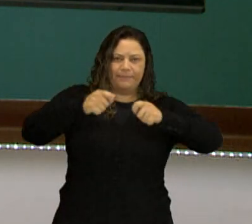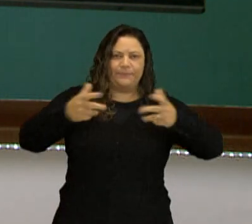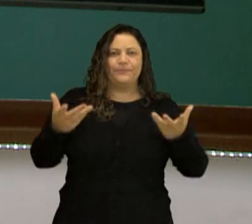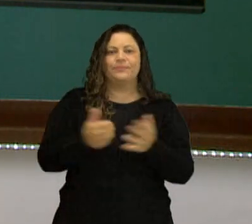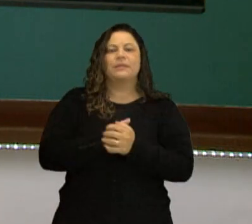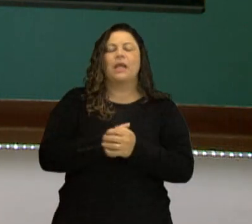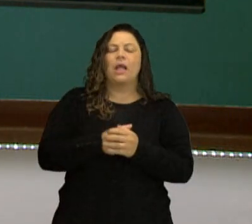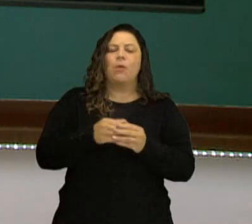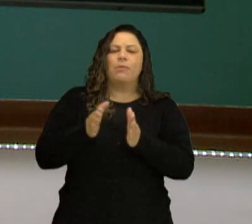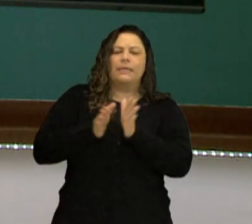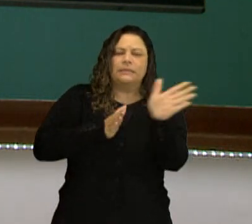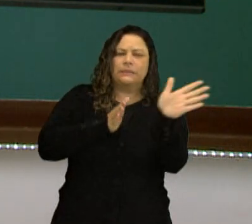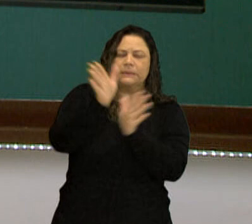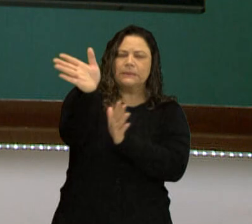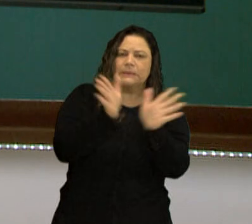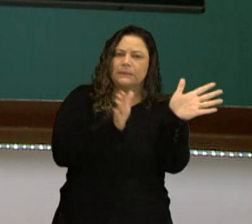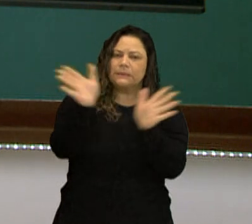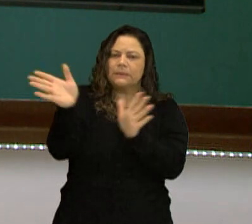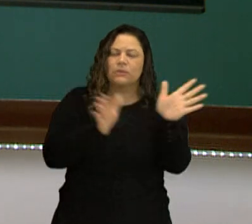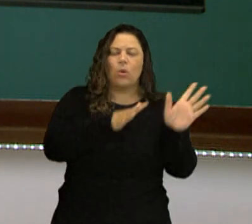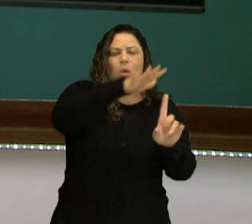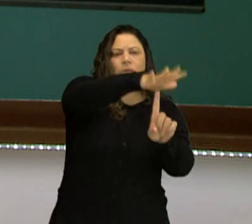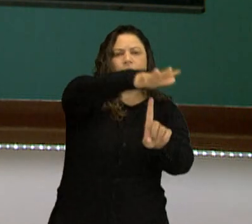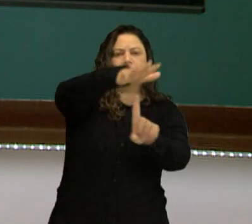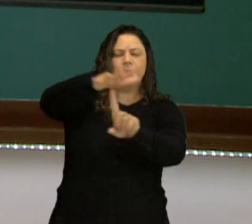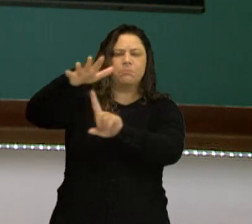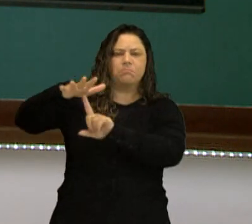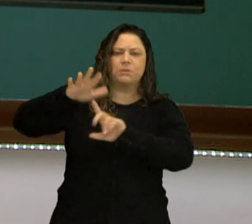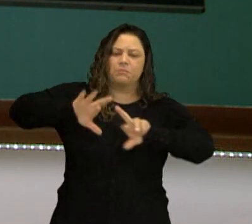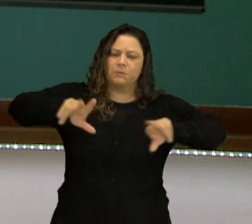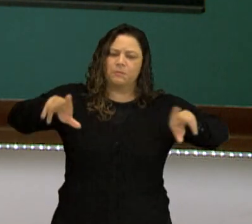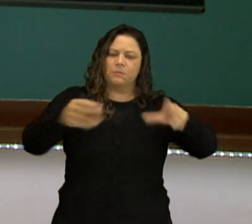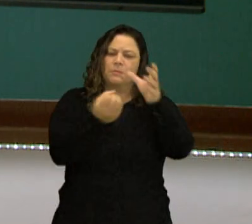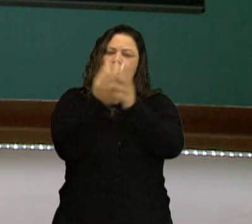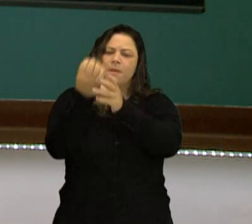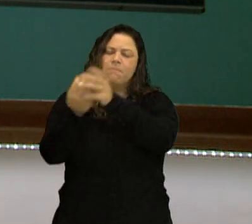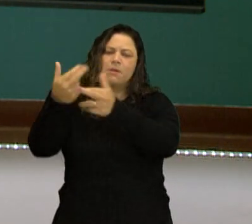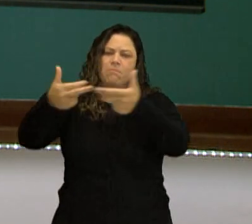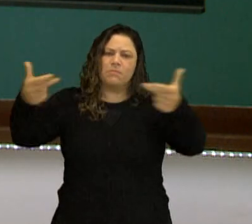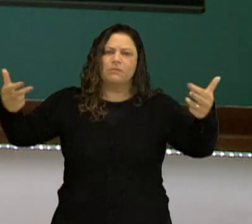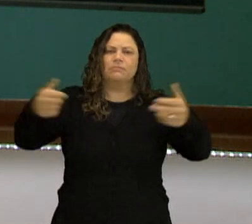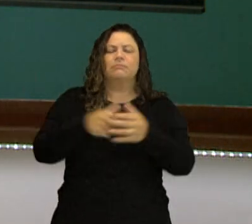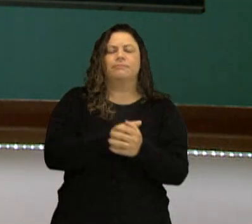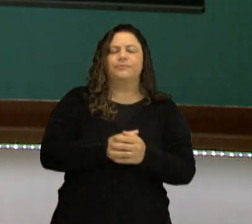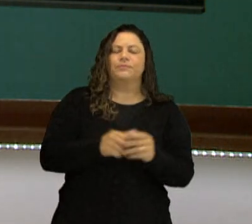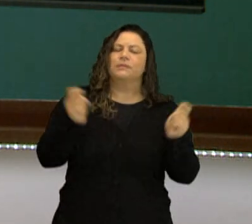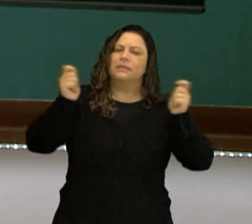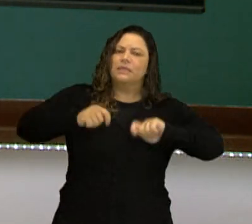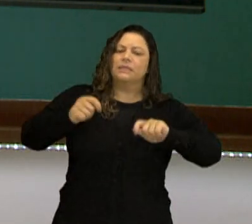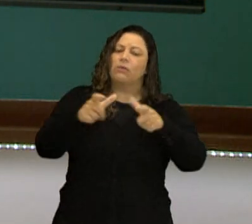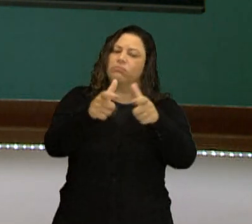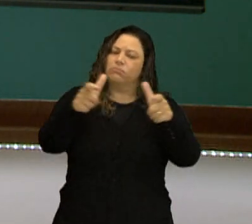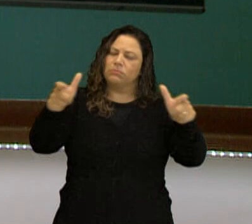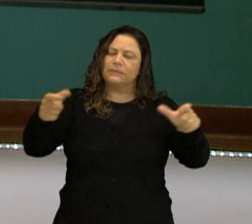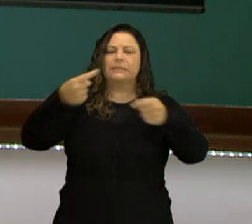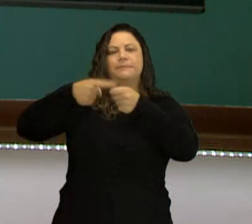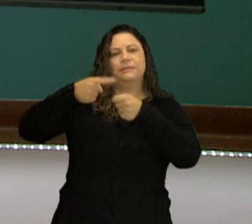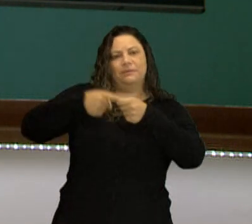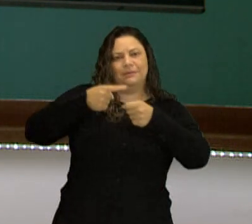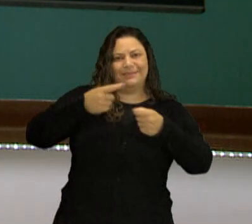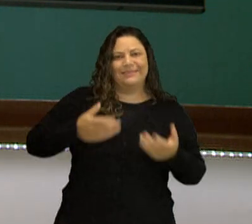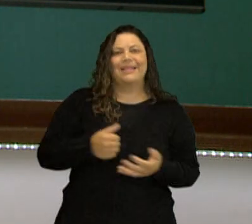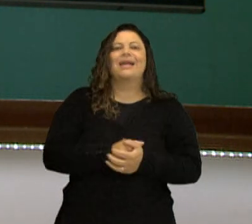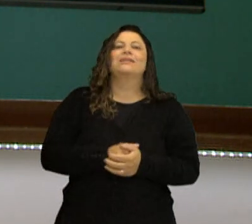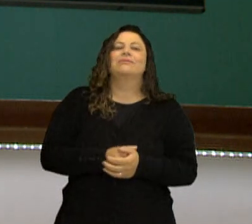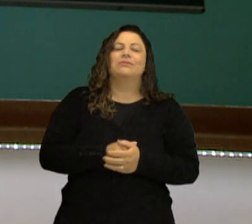essas rotas comerciais se encontram, formam as feiras, os burgos, e a gente vai ter o crescimento das cidades. O